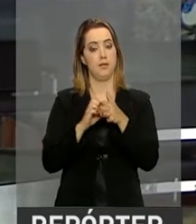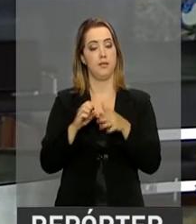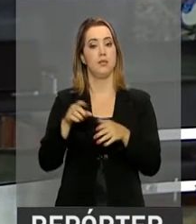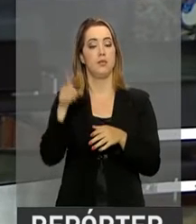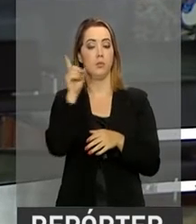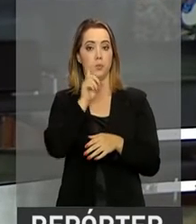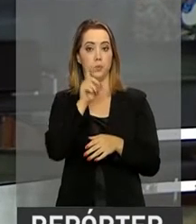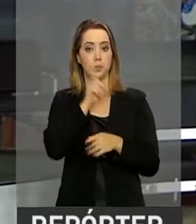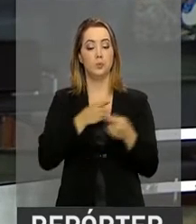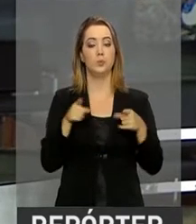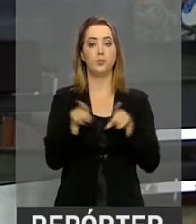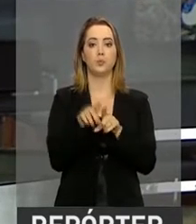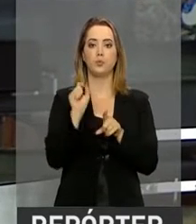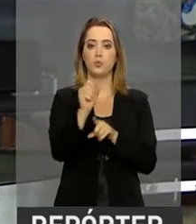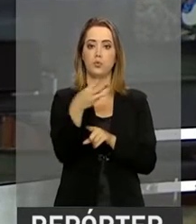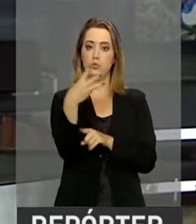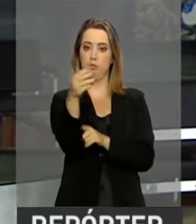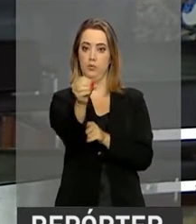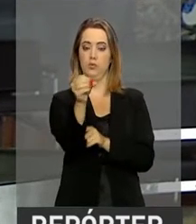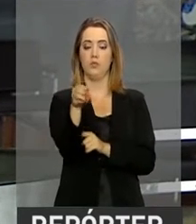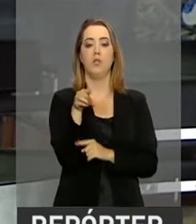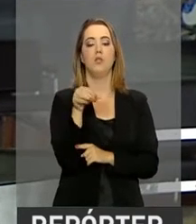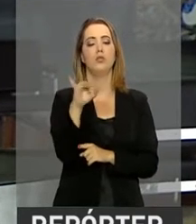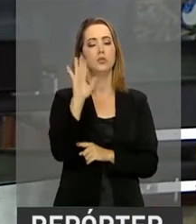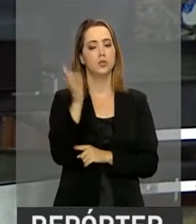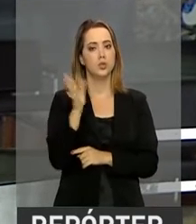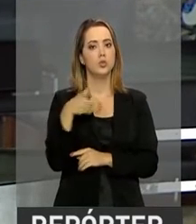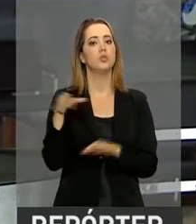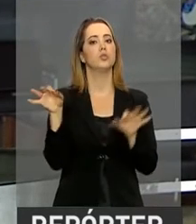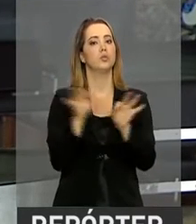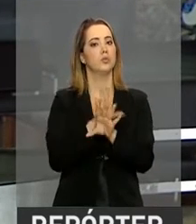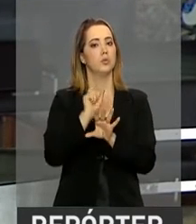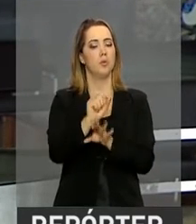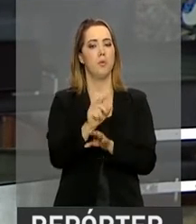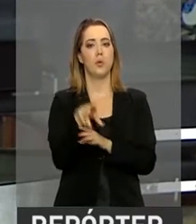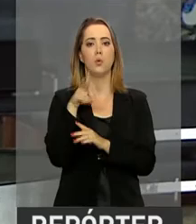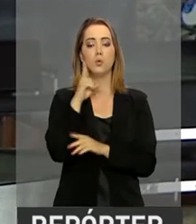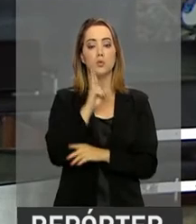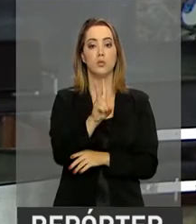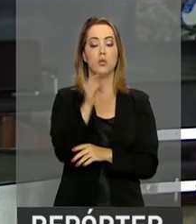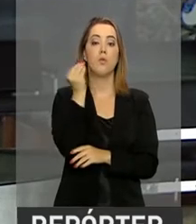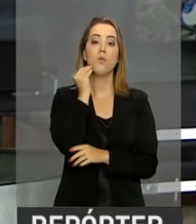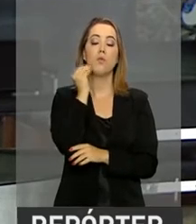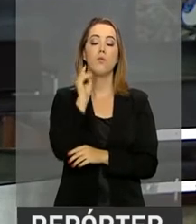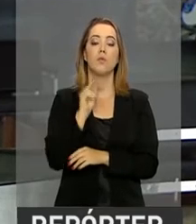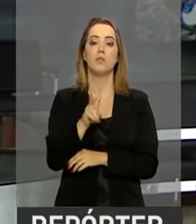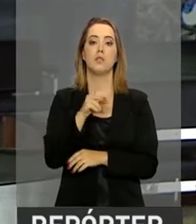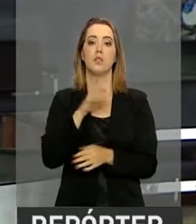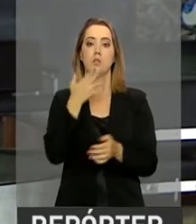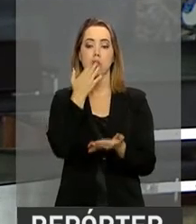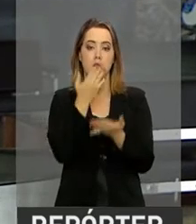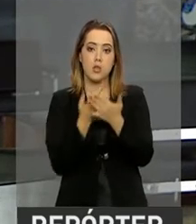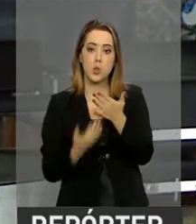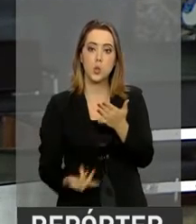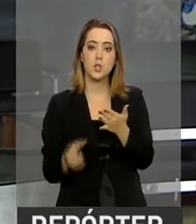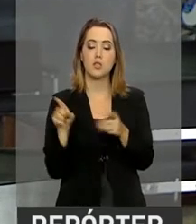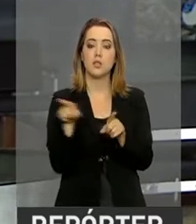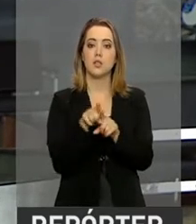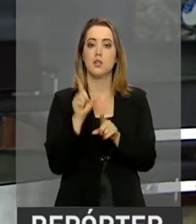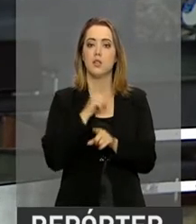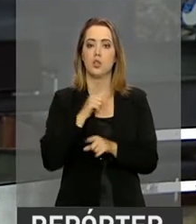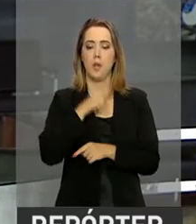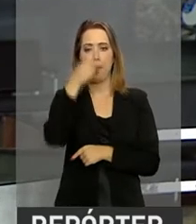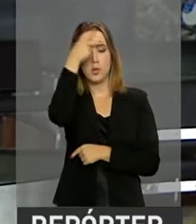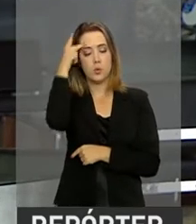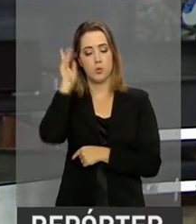pública de saúde no prazo de 30 dias. O kit diagnóstico identifica o vírus no sangue de quem já teve